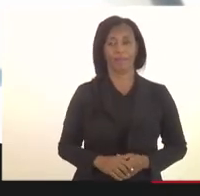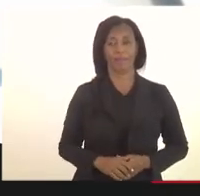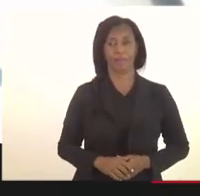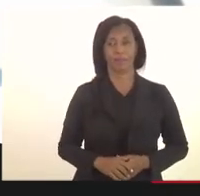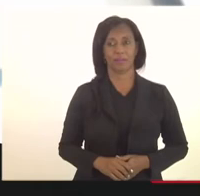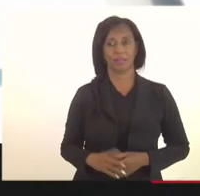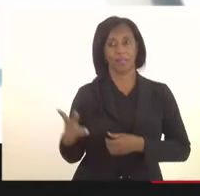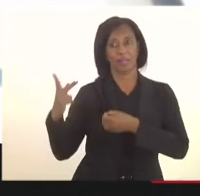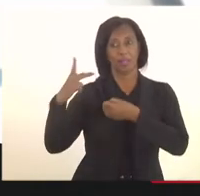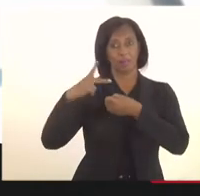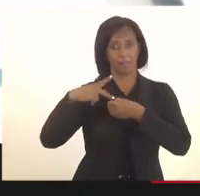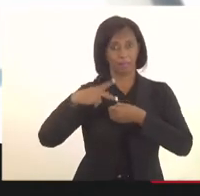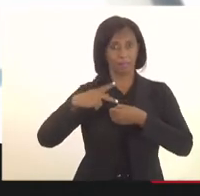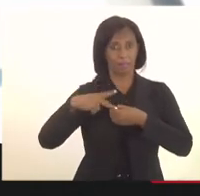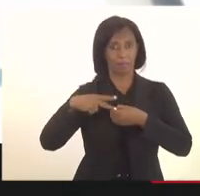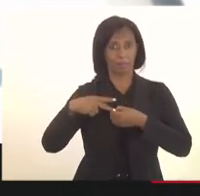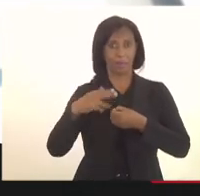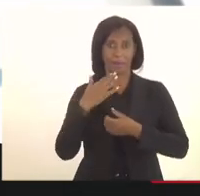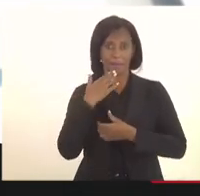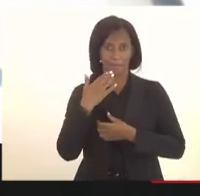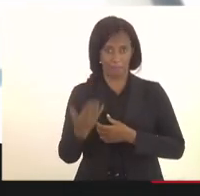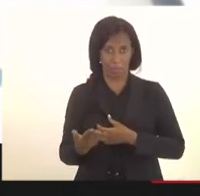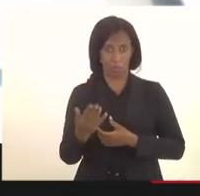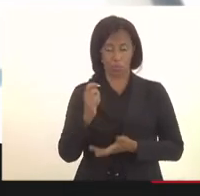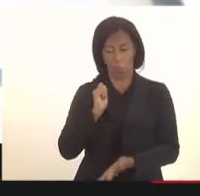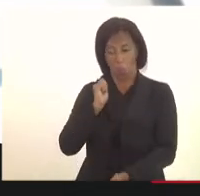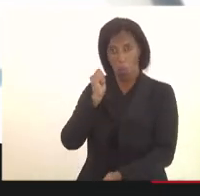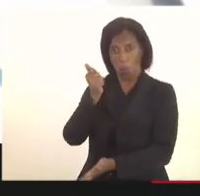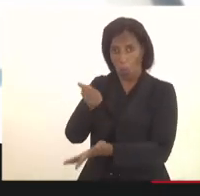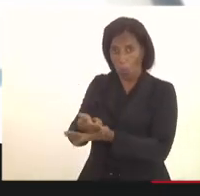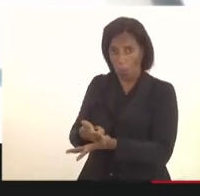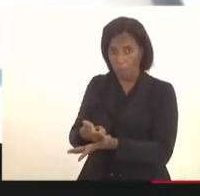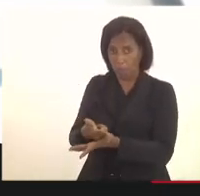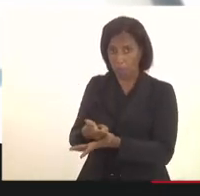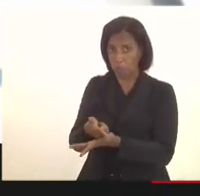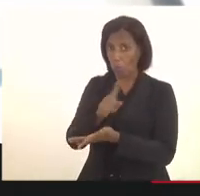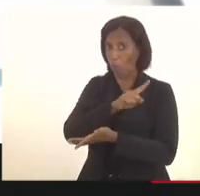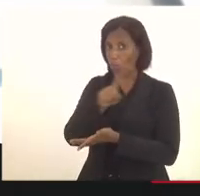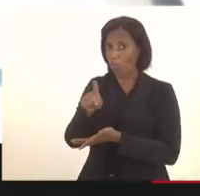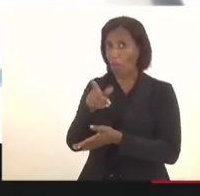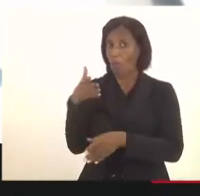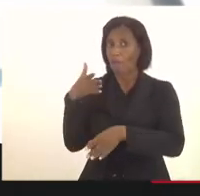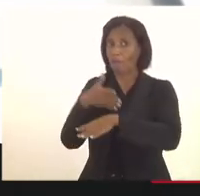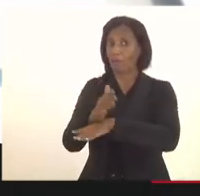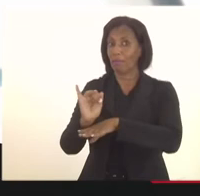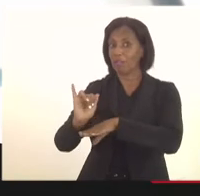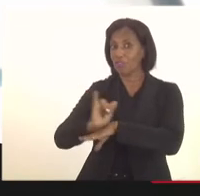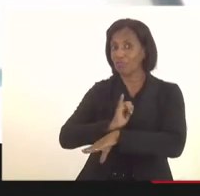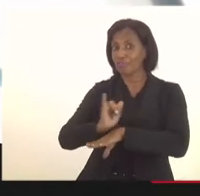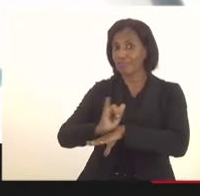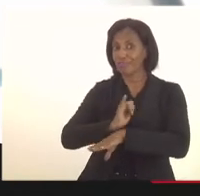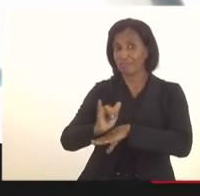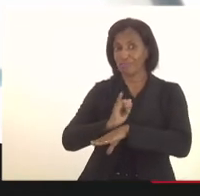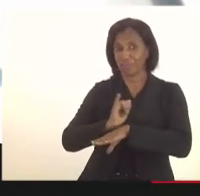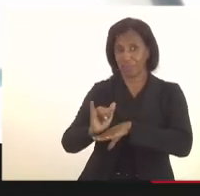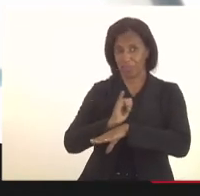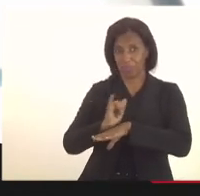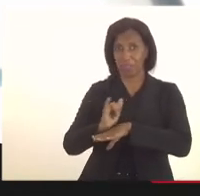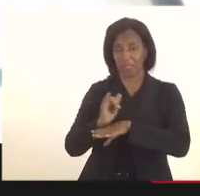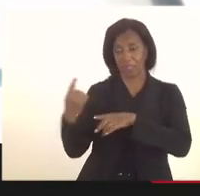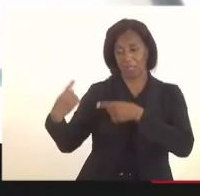A Petrobras solicitou que o adquirente, ou seja, o comprador, não interferisse na estratégia, tá, da Petrobras em relação a essa